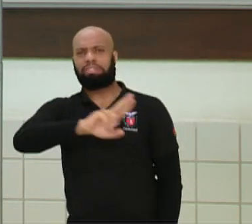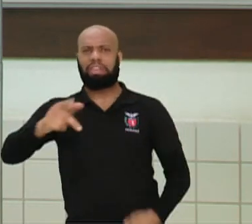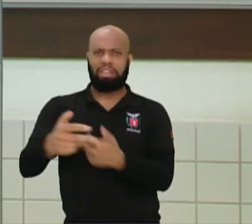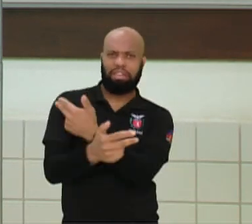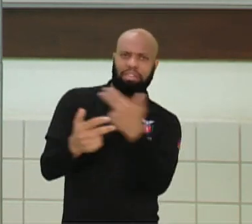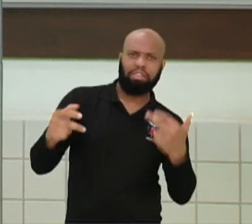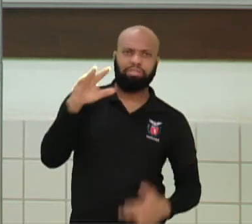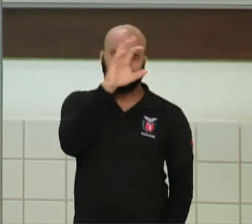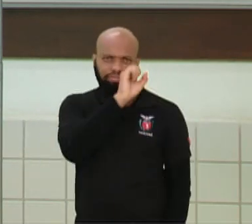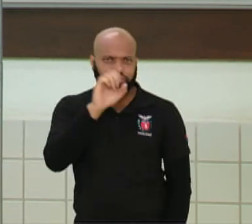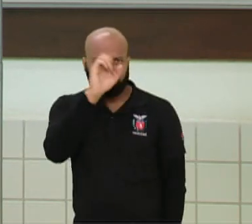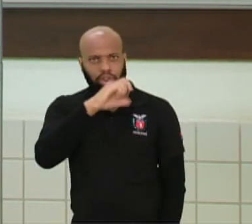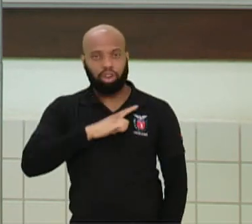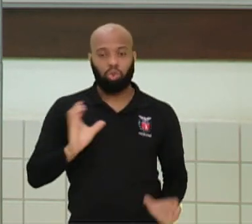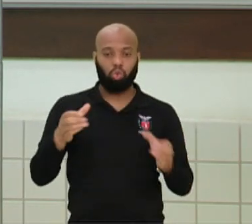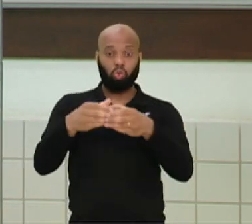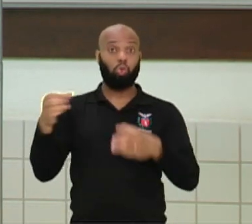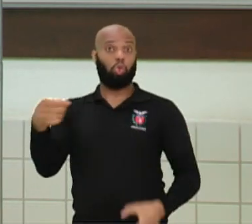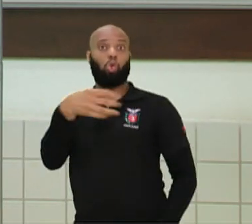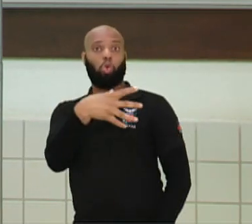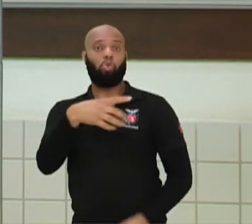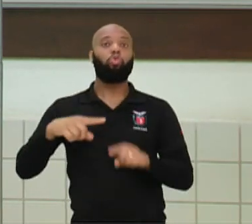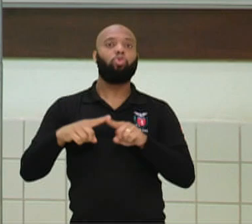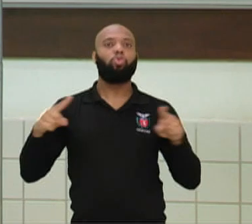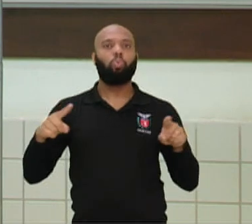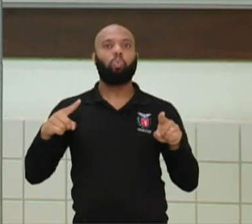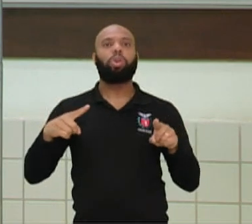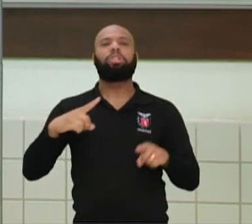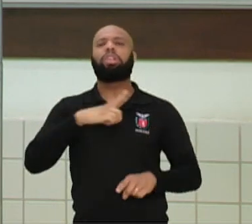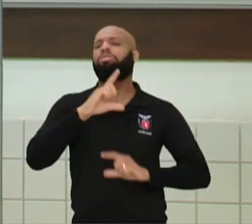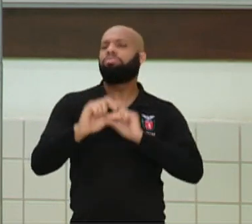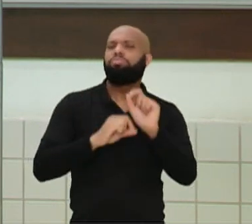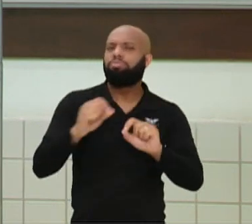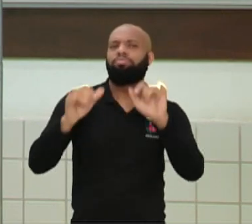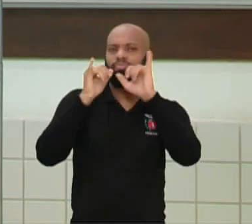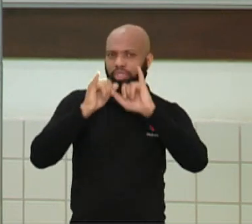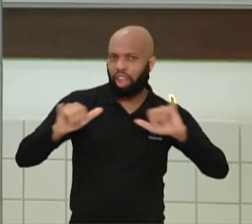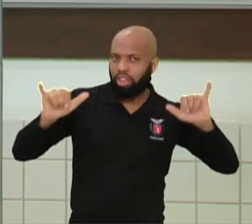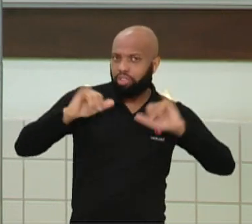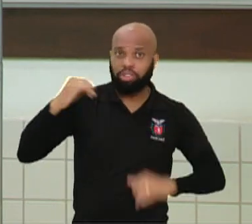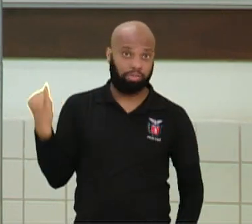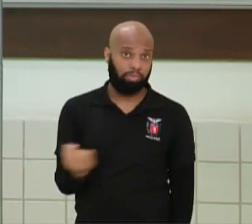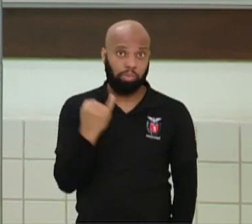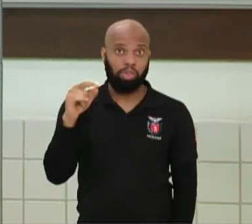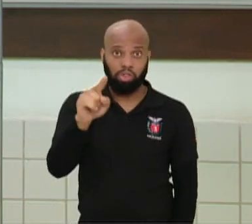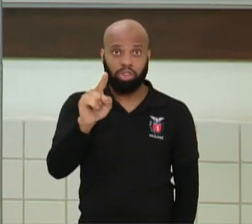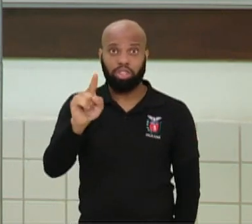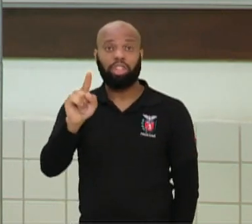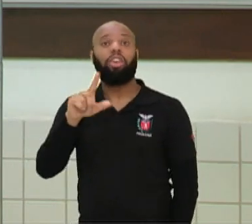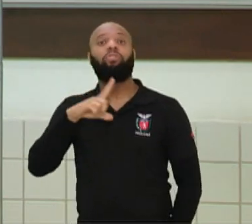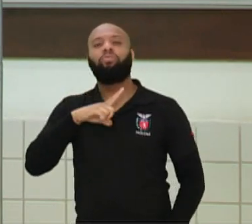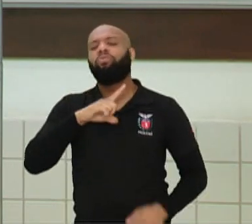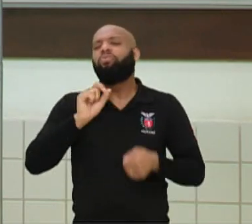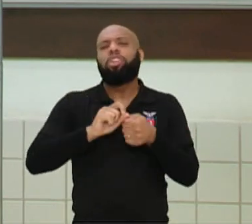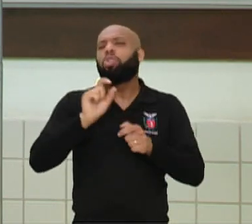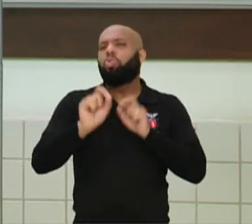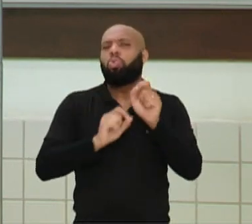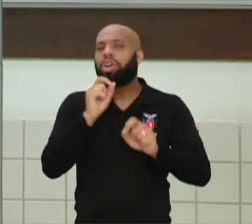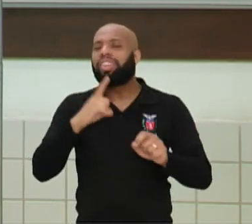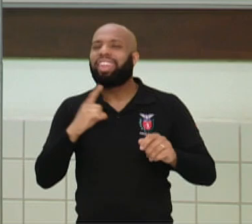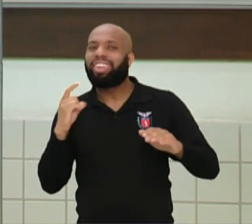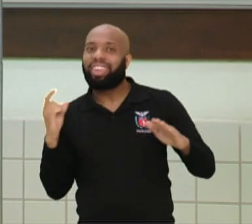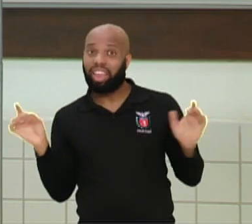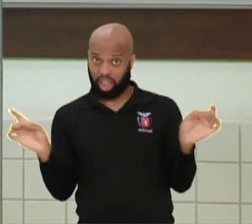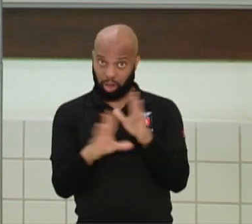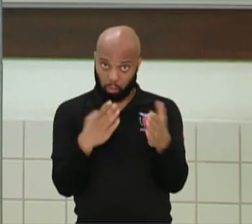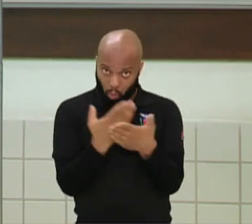conteúdo, conjunto novo, mas não posso deixar de lembrar de que vocês tenham que acessar a plataforma do Google